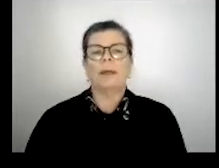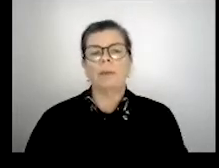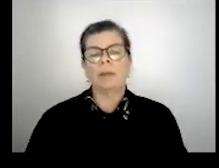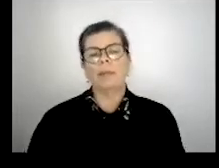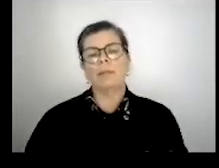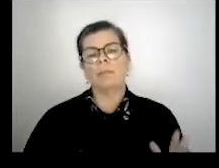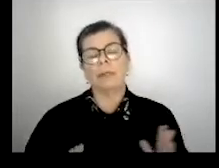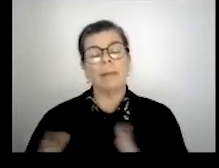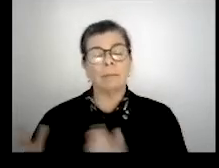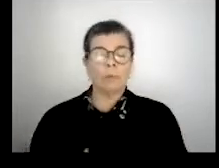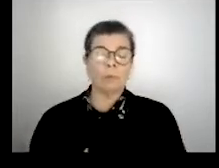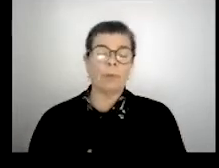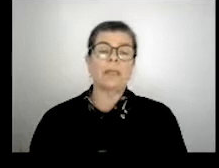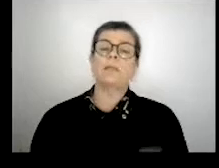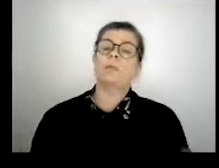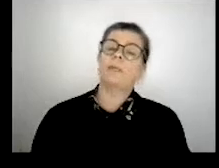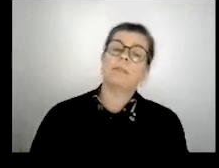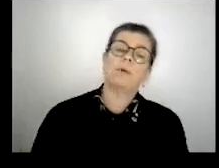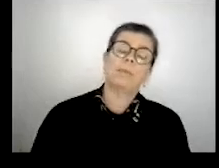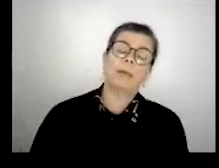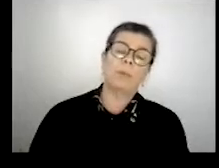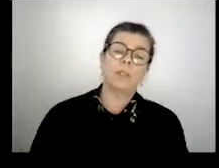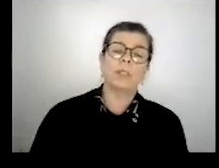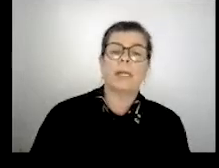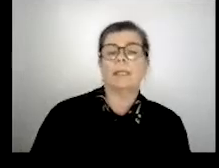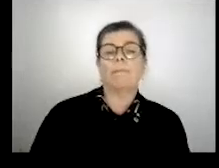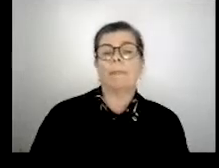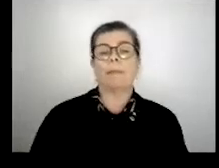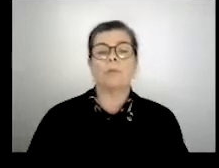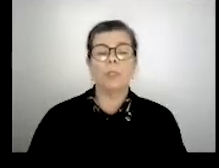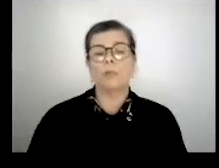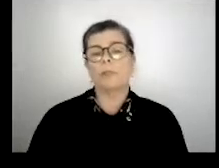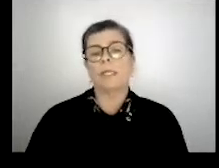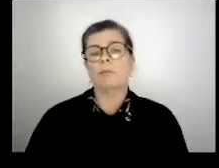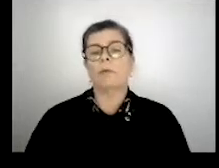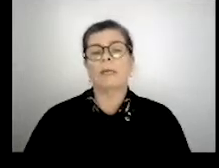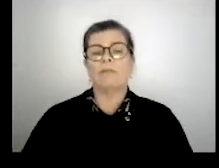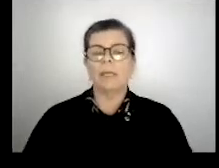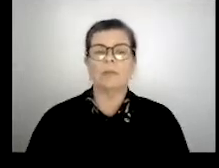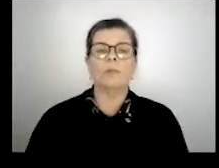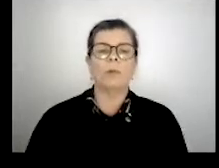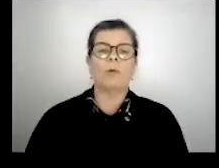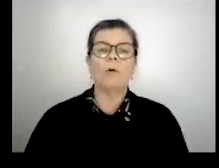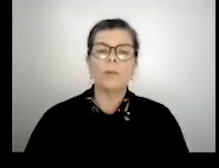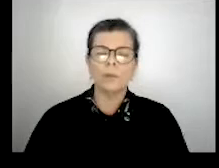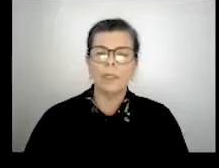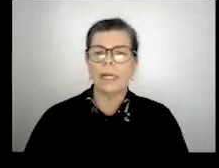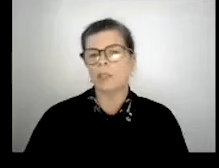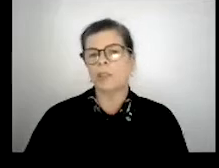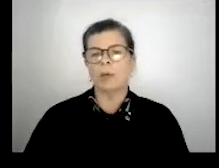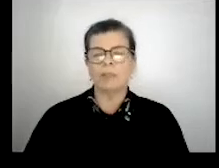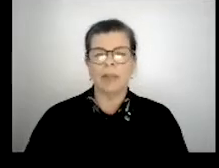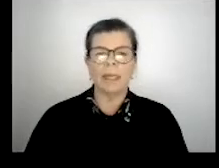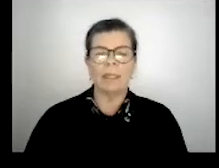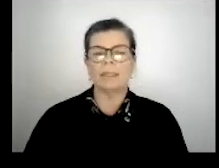Redentor, os pacientes iam apenas até a porta de entrada, mas hoje consideramos qualquer evento como uma oportunidade